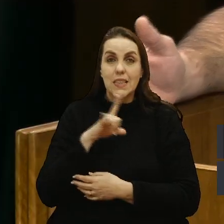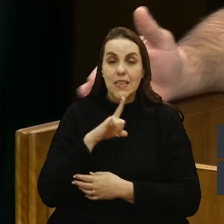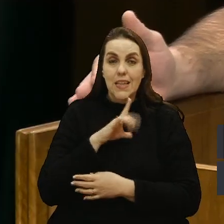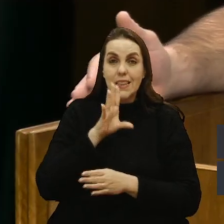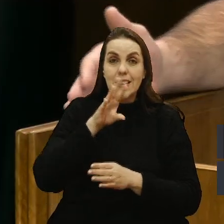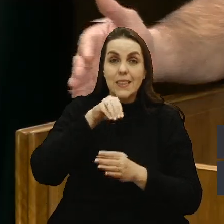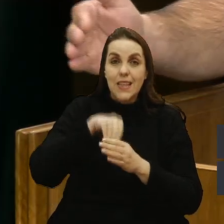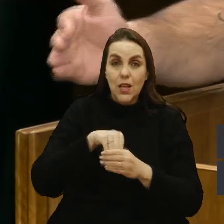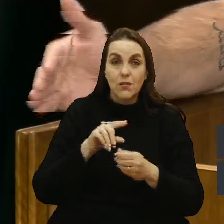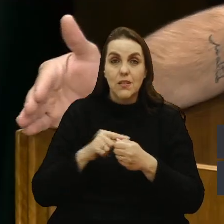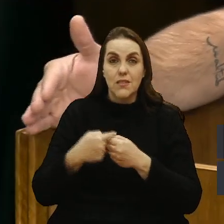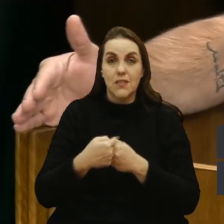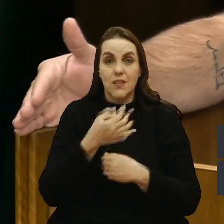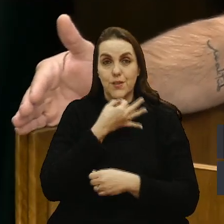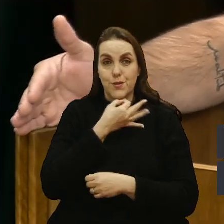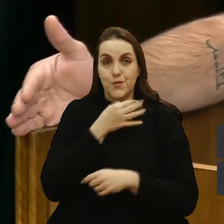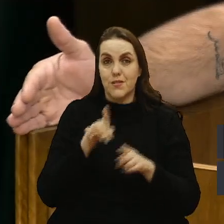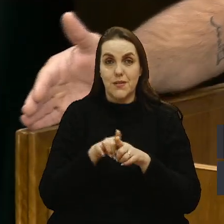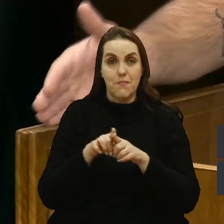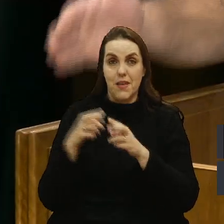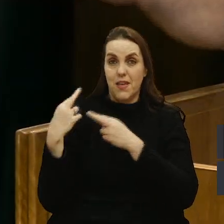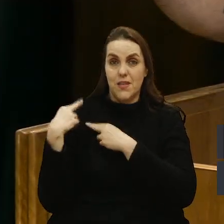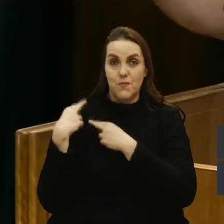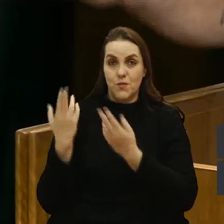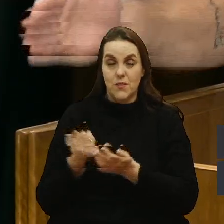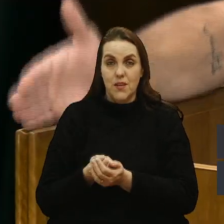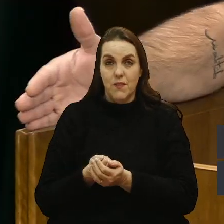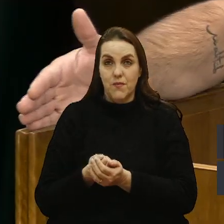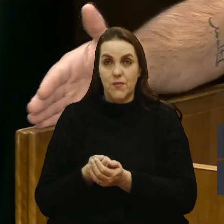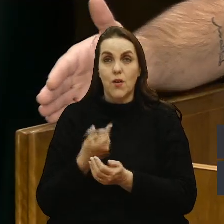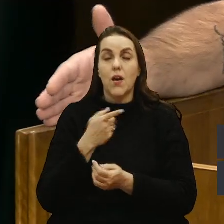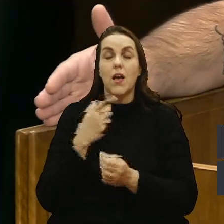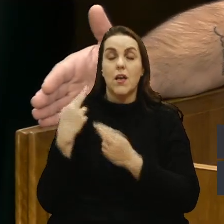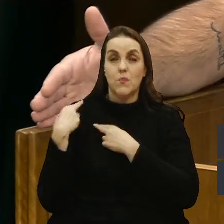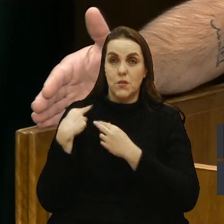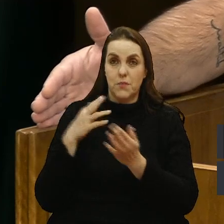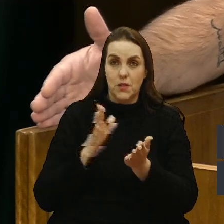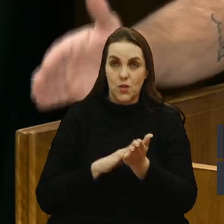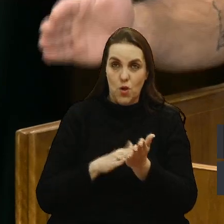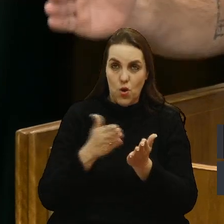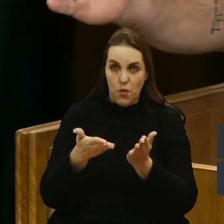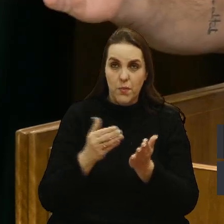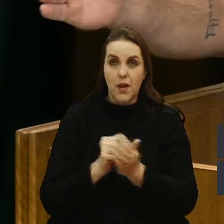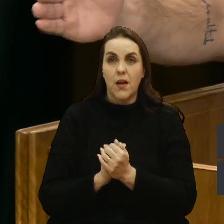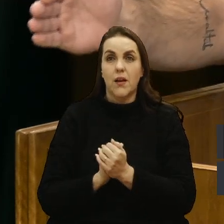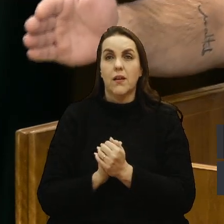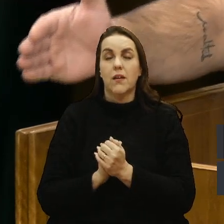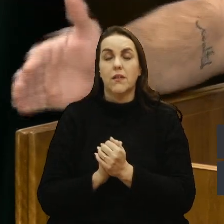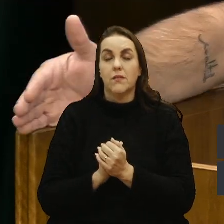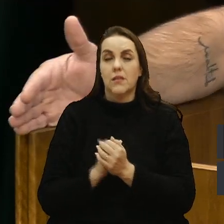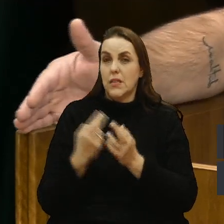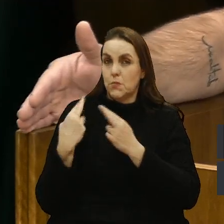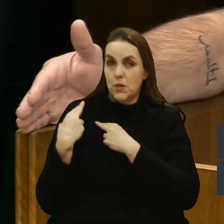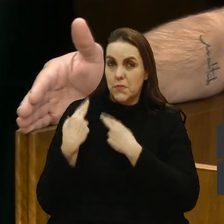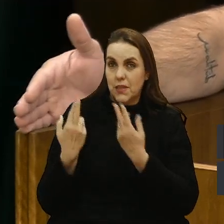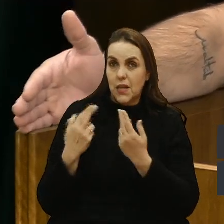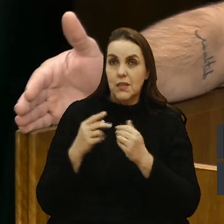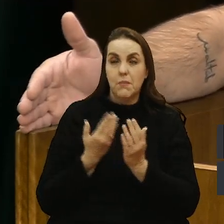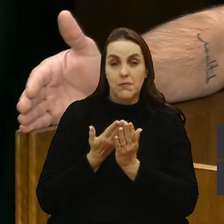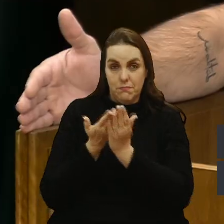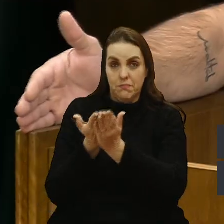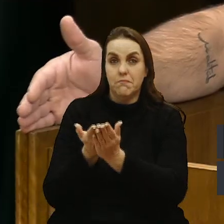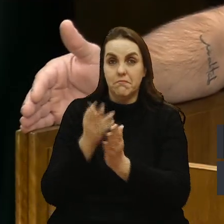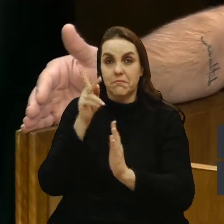município de Caxias do Sul, o município também é responsável. É responsável por cobrar, é responsável por enviar projetos